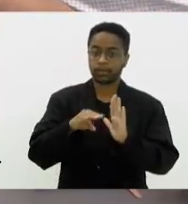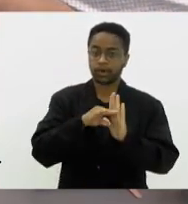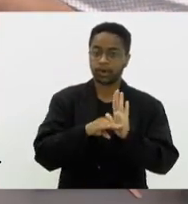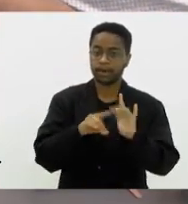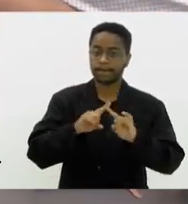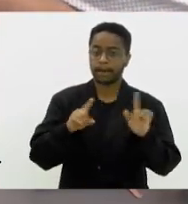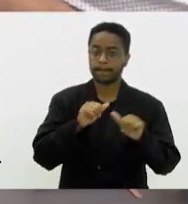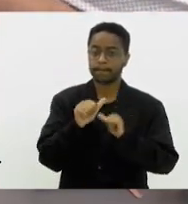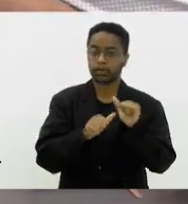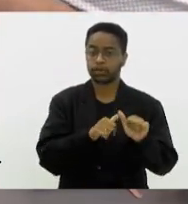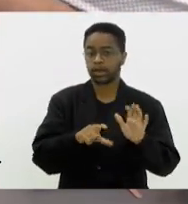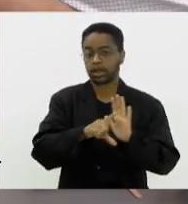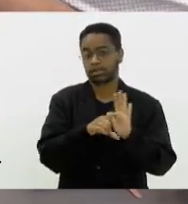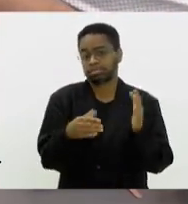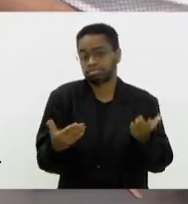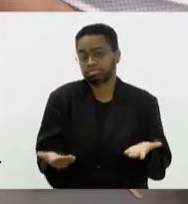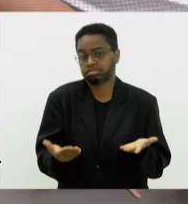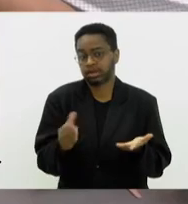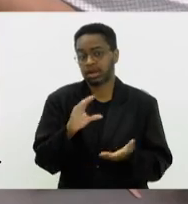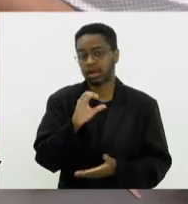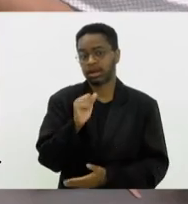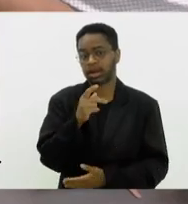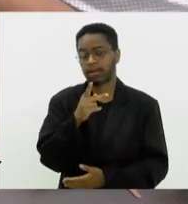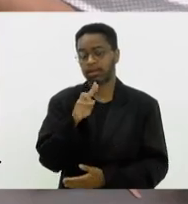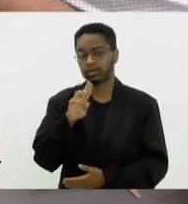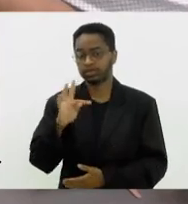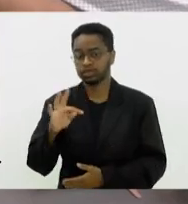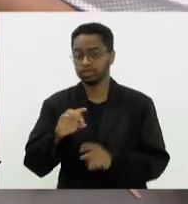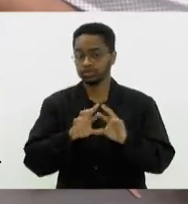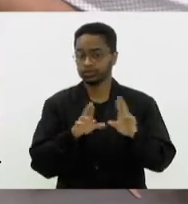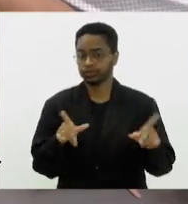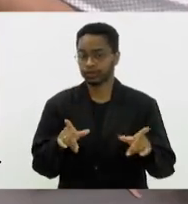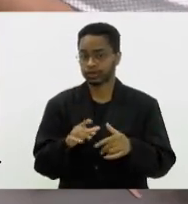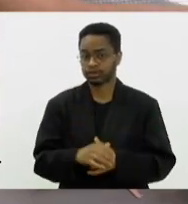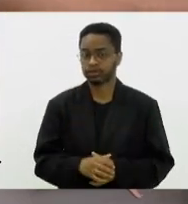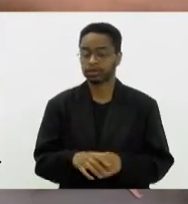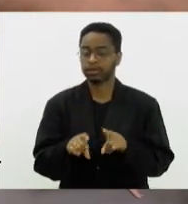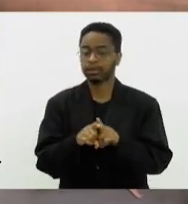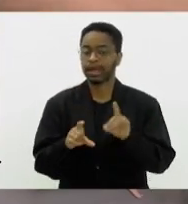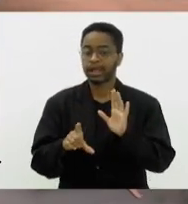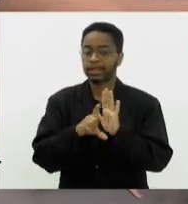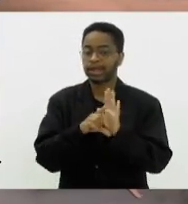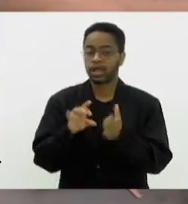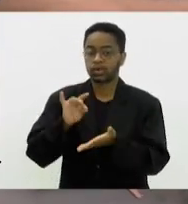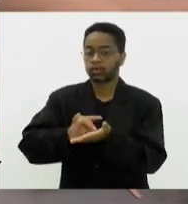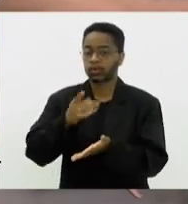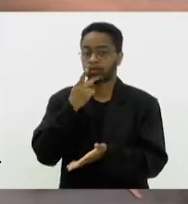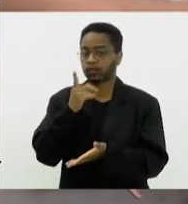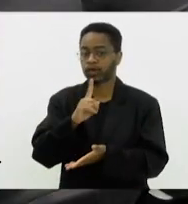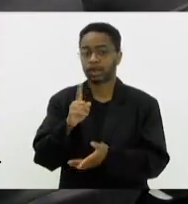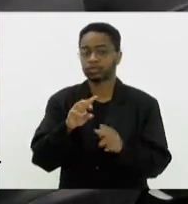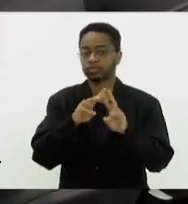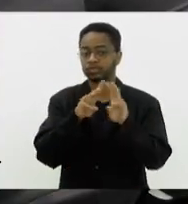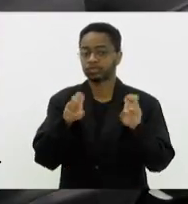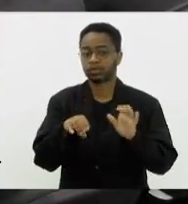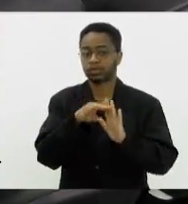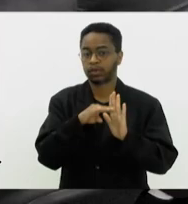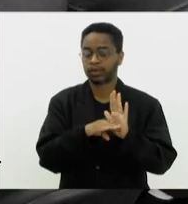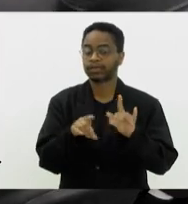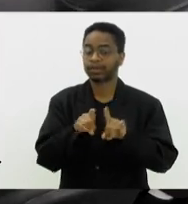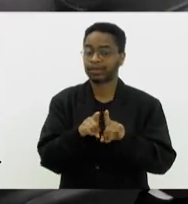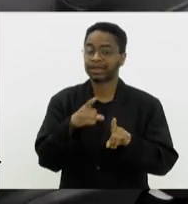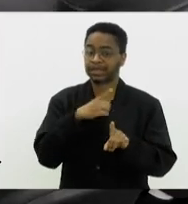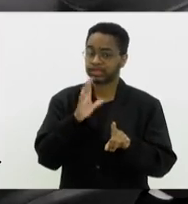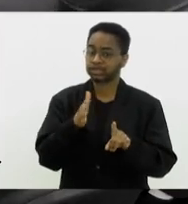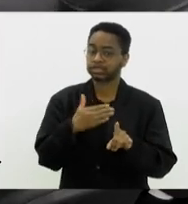lei. Então, caput devia de ser outro. E então, a lei original não fala nada sobre o programa, então, e esse programa já existe com o